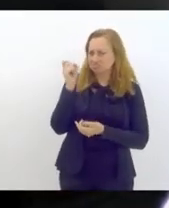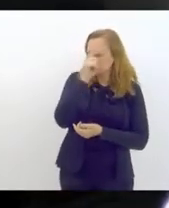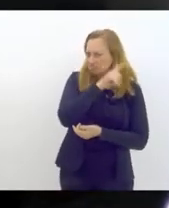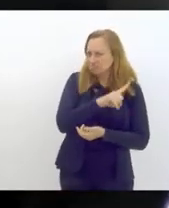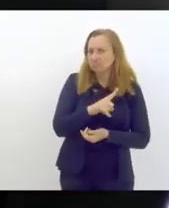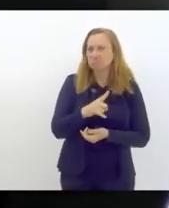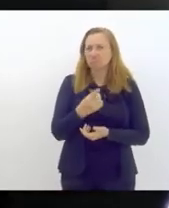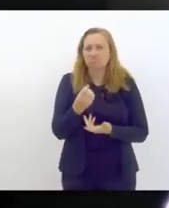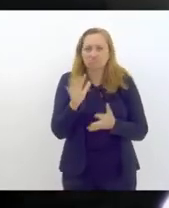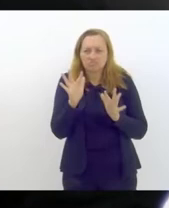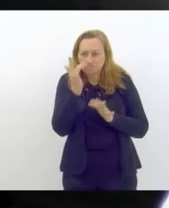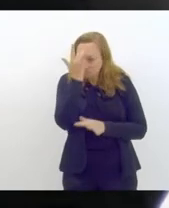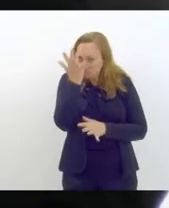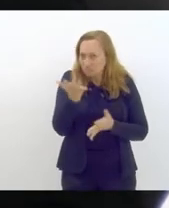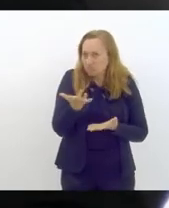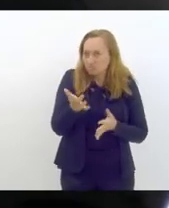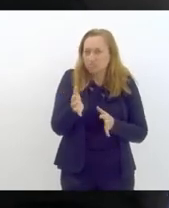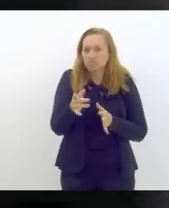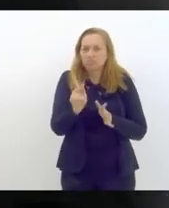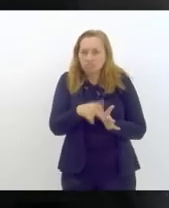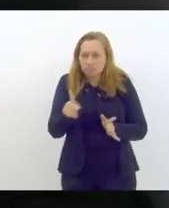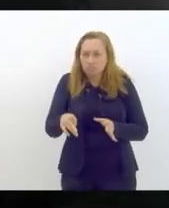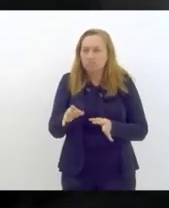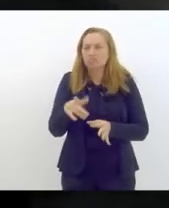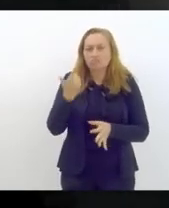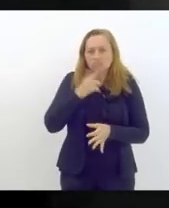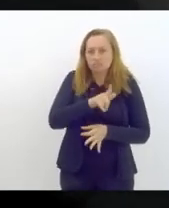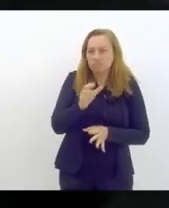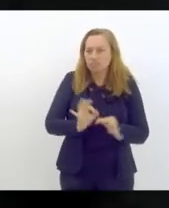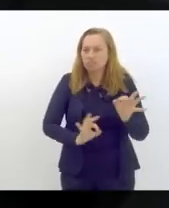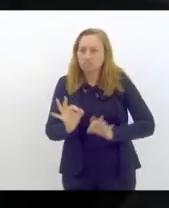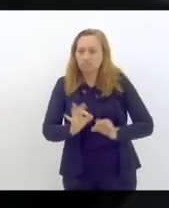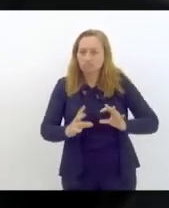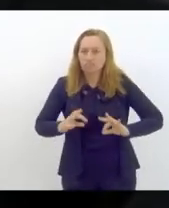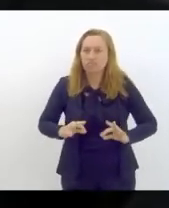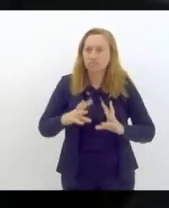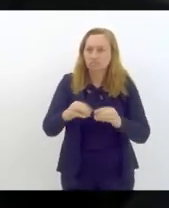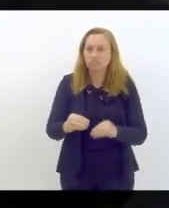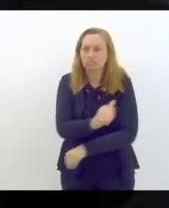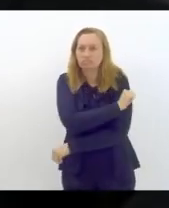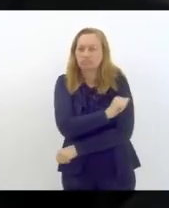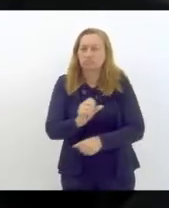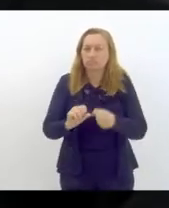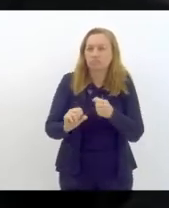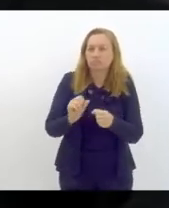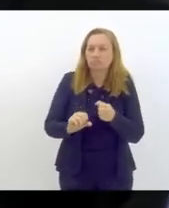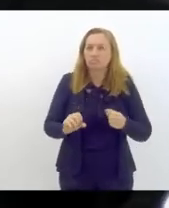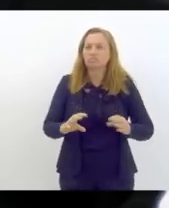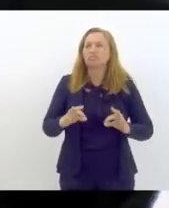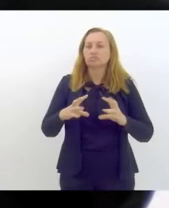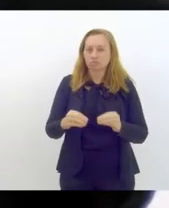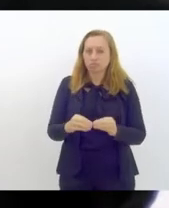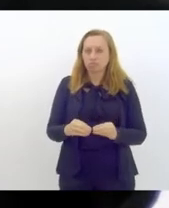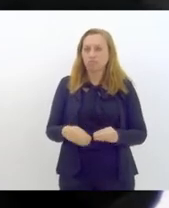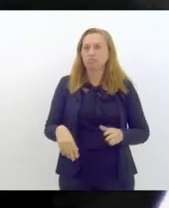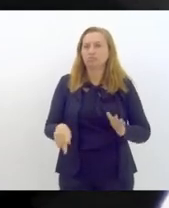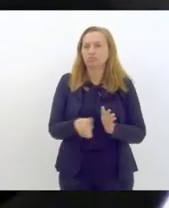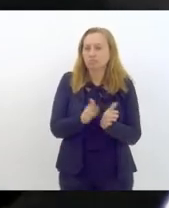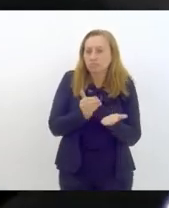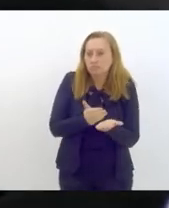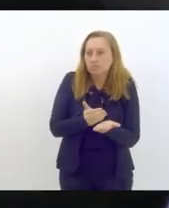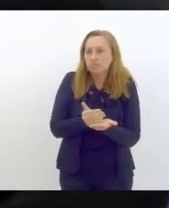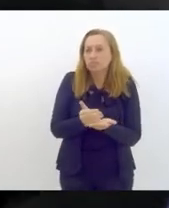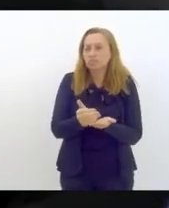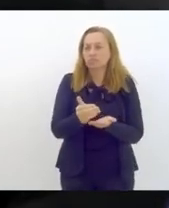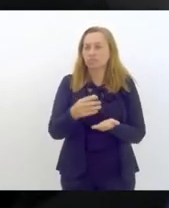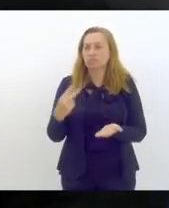trivial mesmo. Um professor consegue organizar a turma e fazer sem erro. E isso aí tem tudo a ver com os princípios que estão